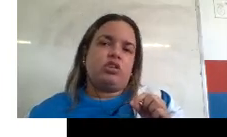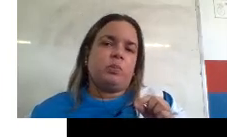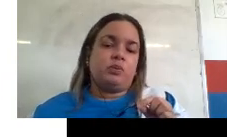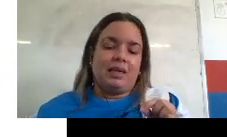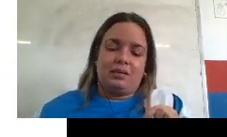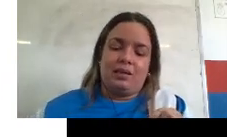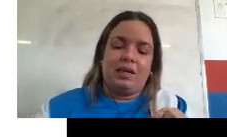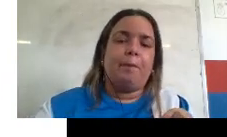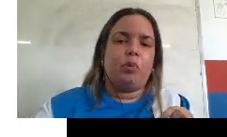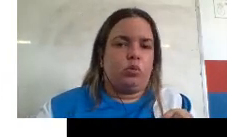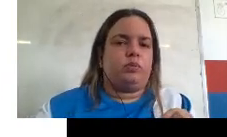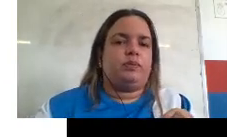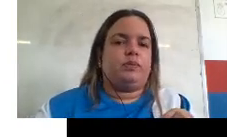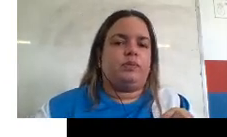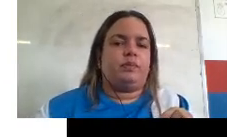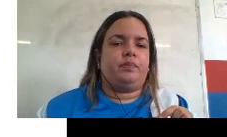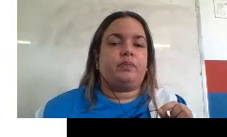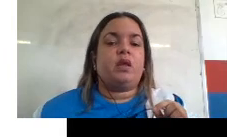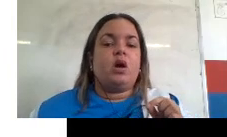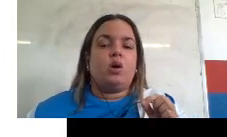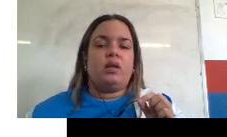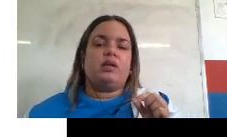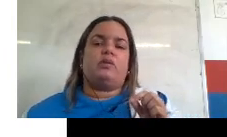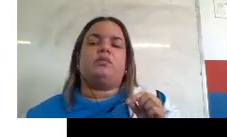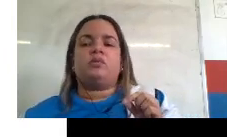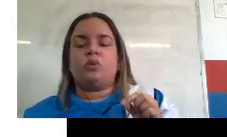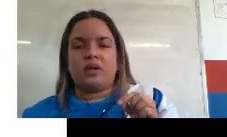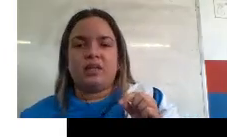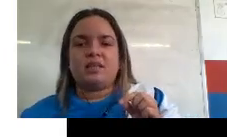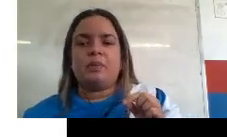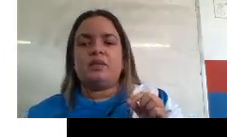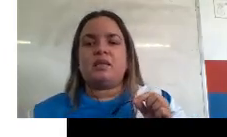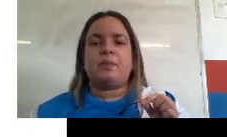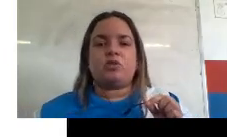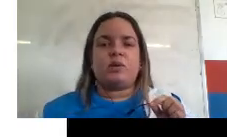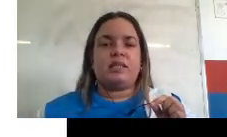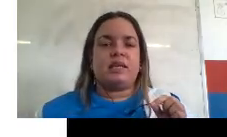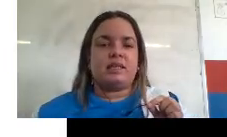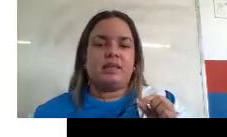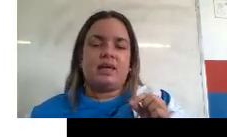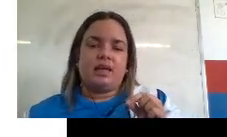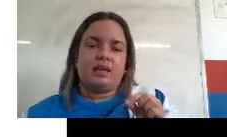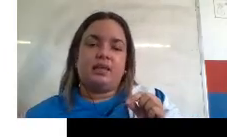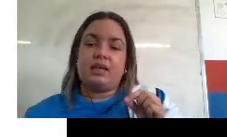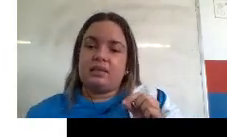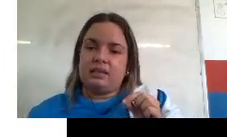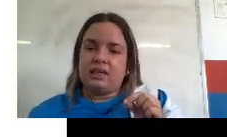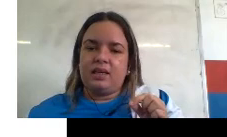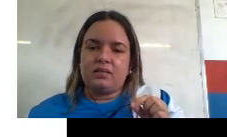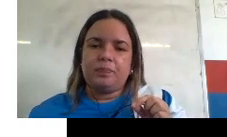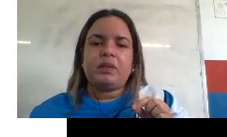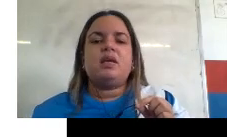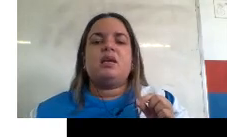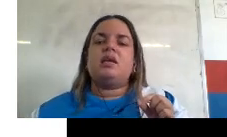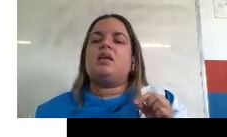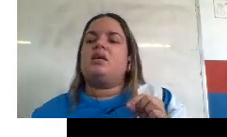cuidado que a gente puder ter é pouco. Olha aí, um grande exemplo dessa pessoa aí, né, na